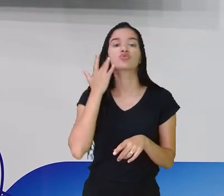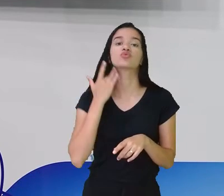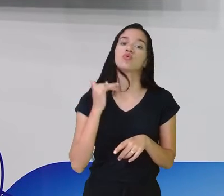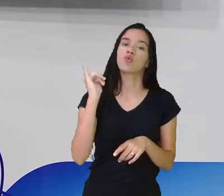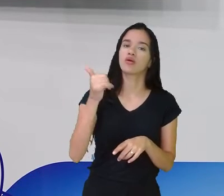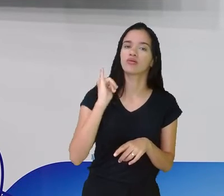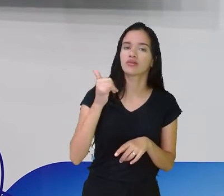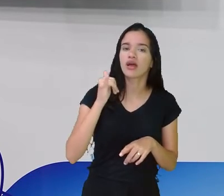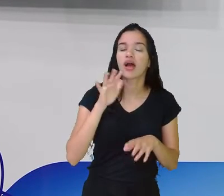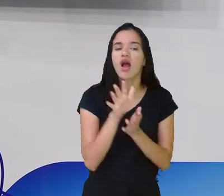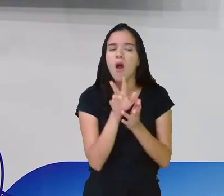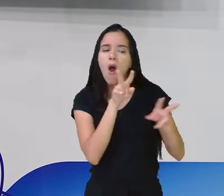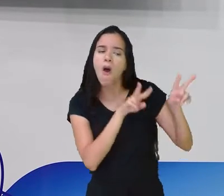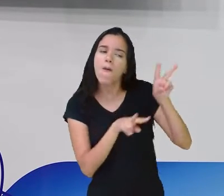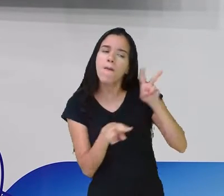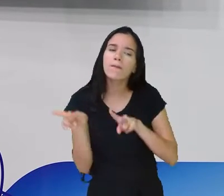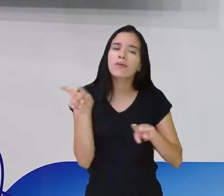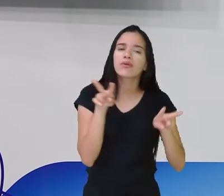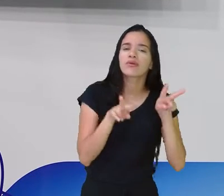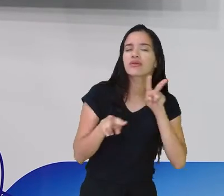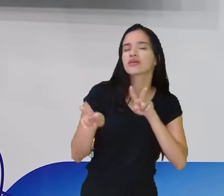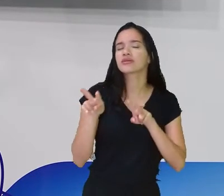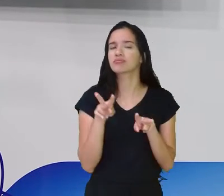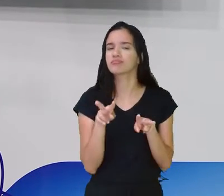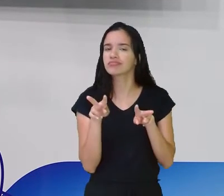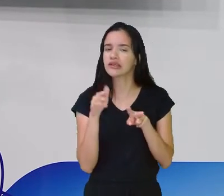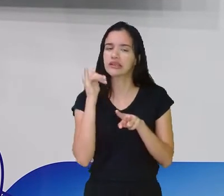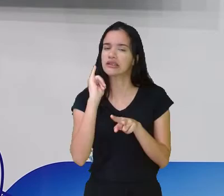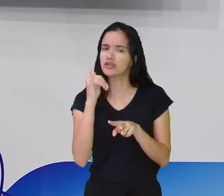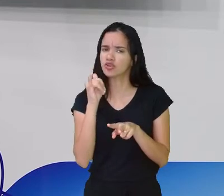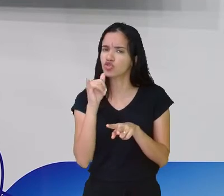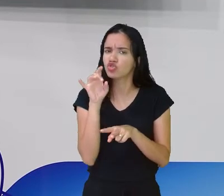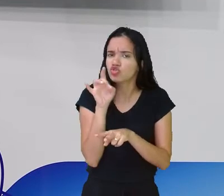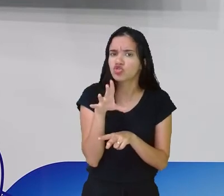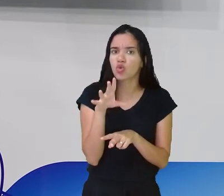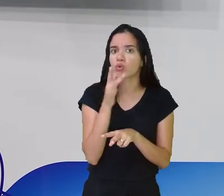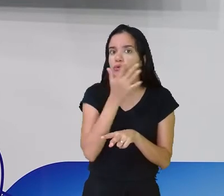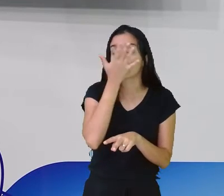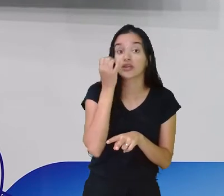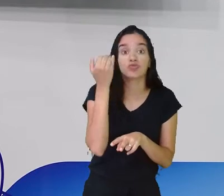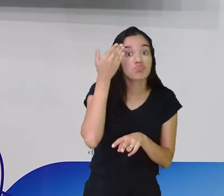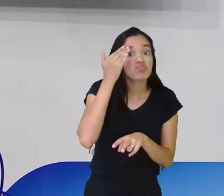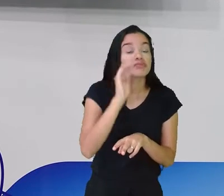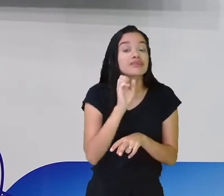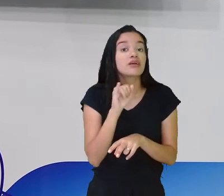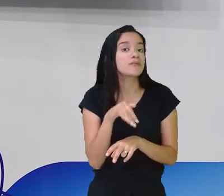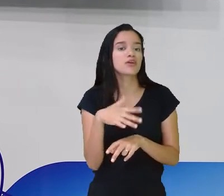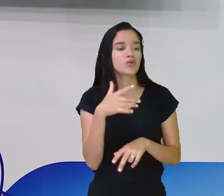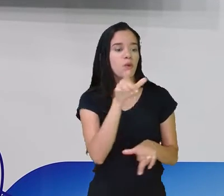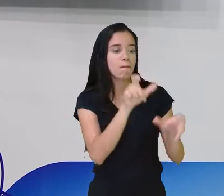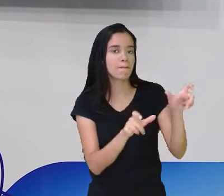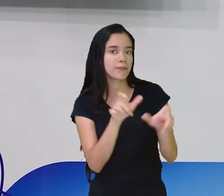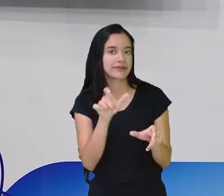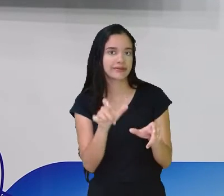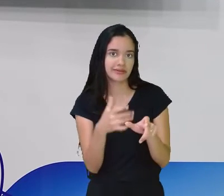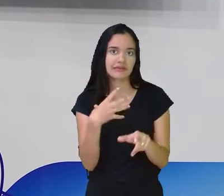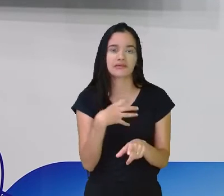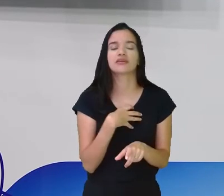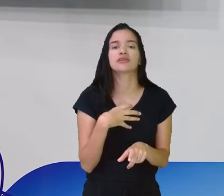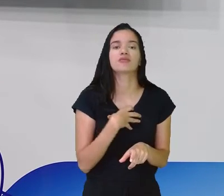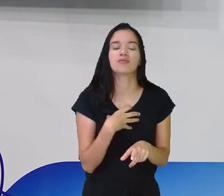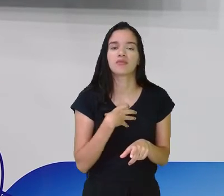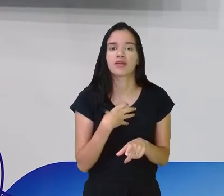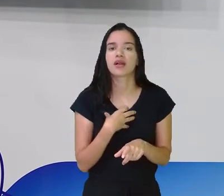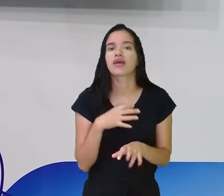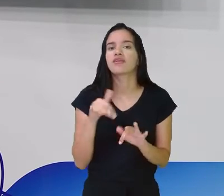narrador observador, que é aquele que só olha e conta. Ele não sabe o que o personagem está sentindo, o que ainda vai acontecer. E